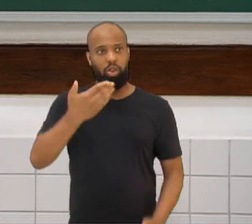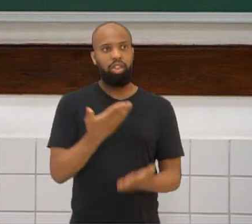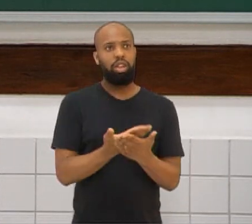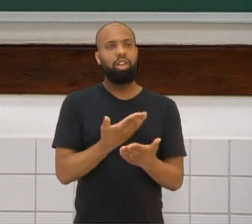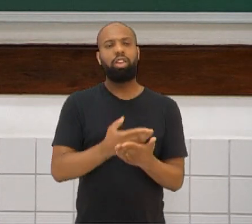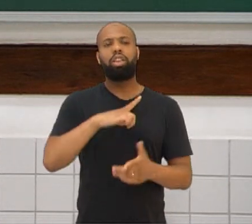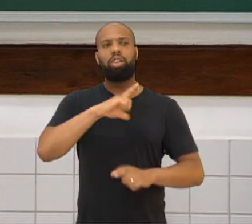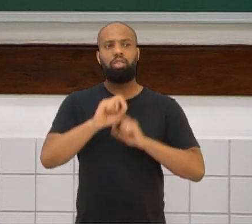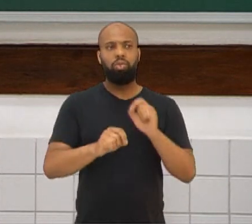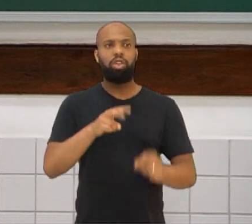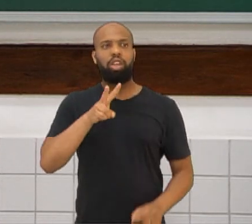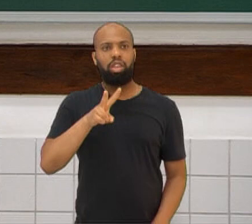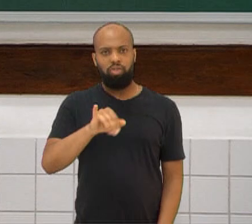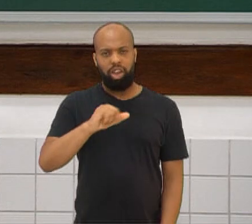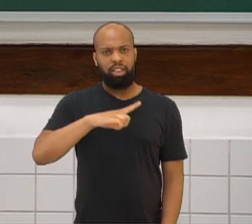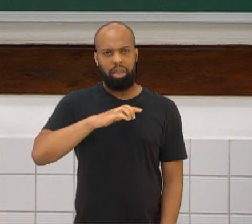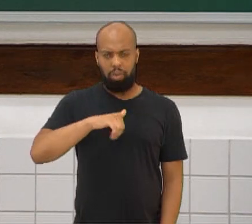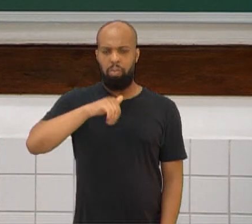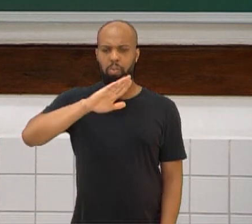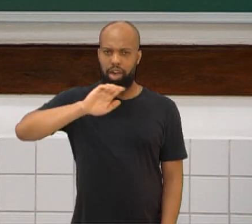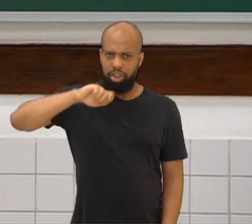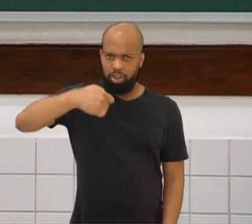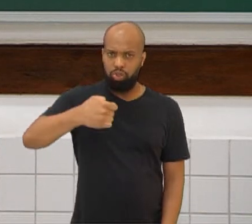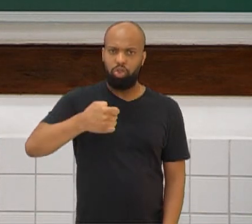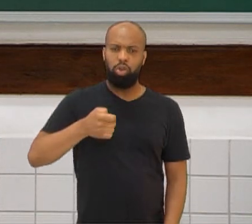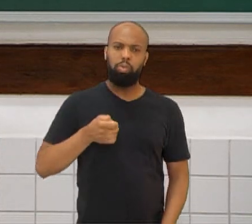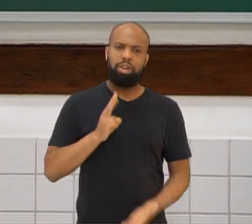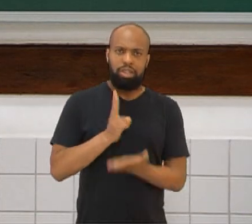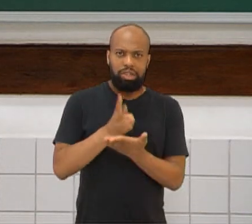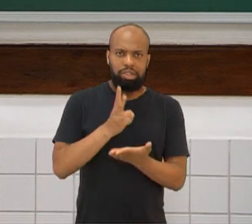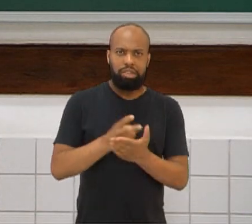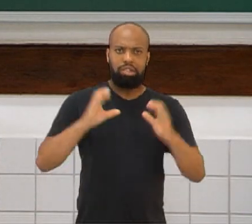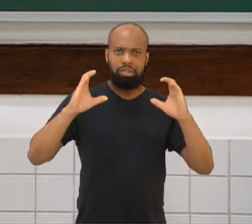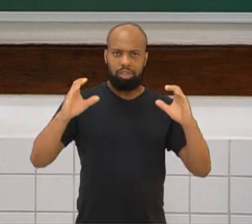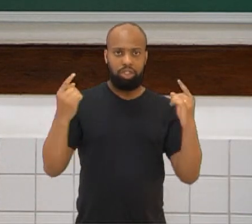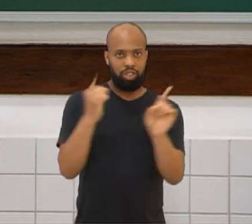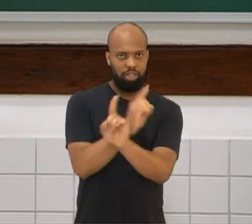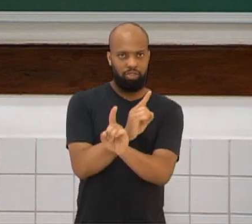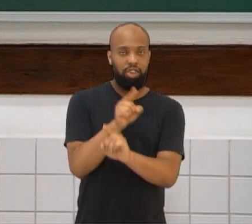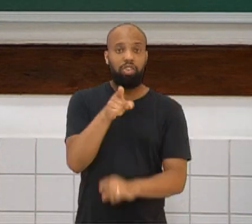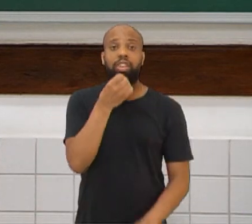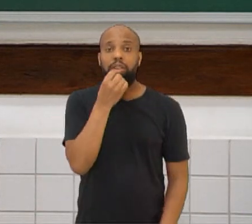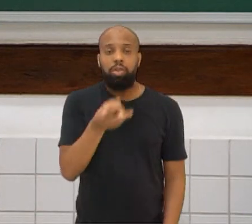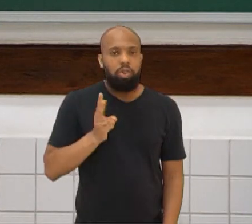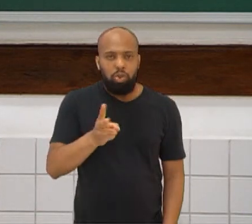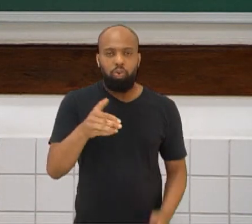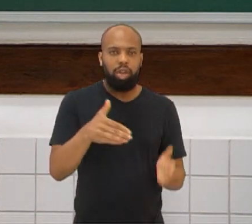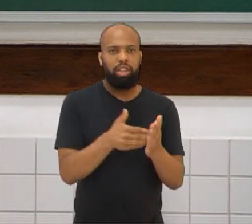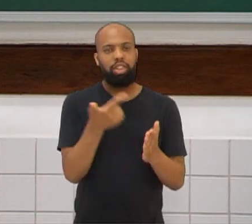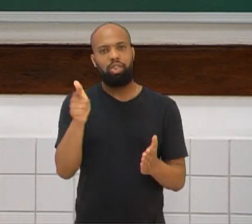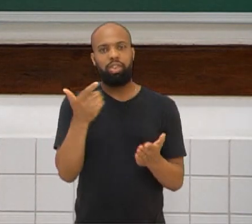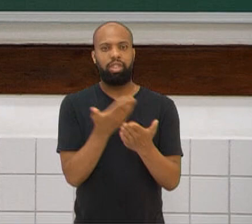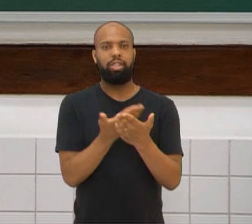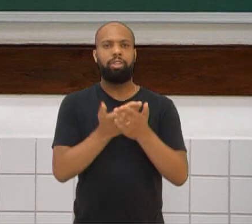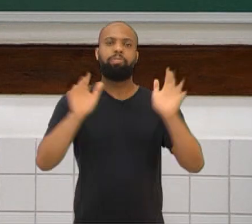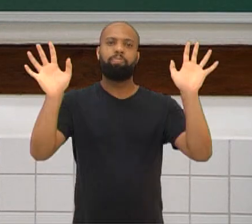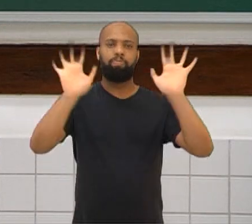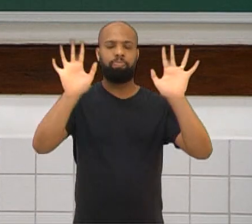que vem, a gente vai ver mais um pedacinho das funções inversas. Fiquem bem e até a próxima.